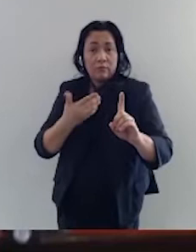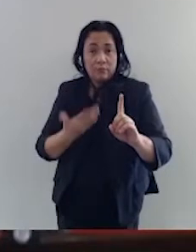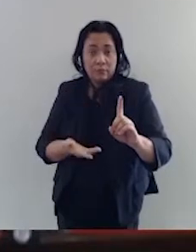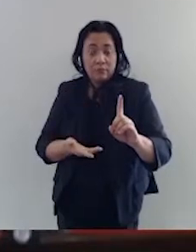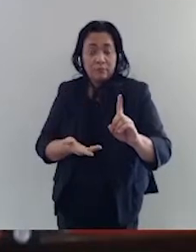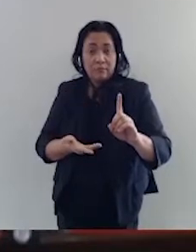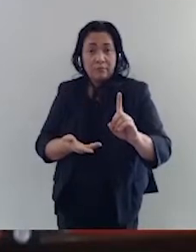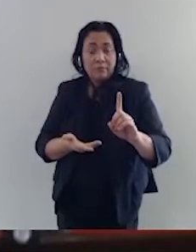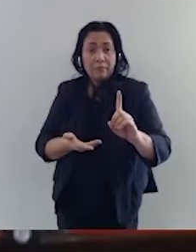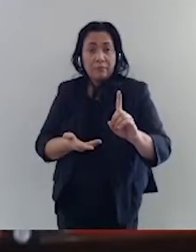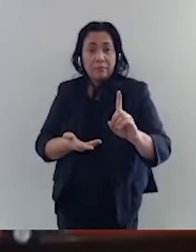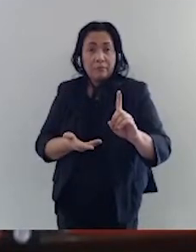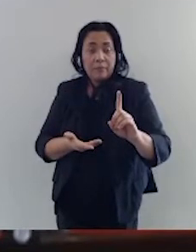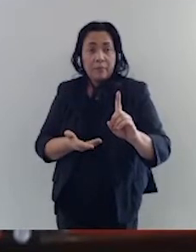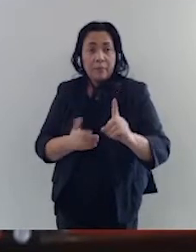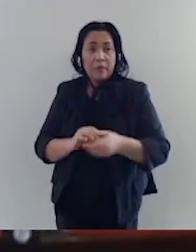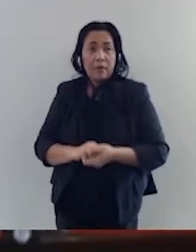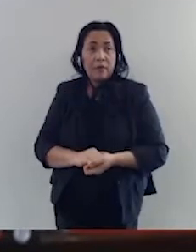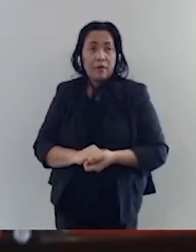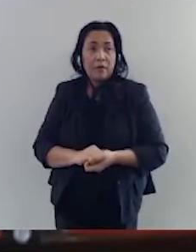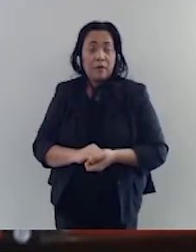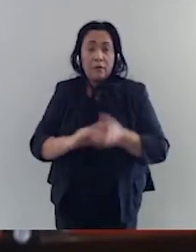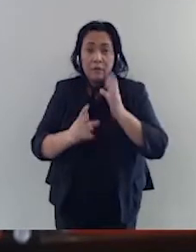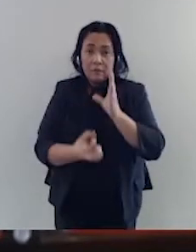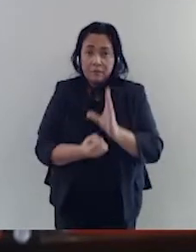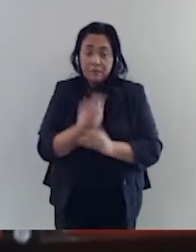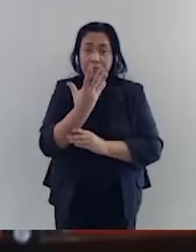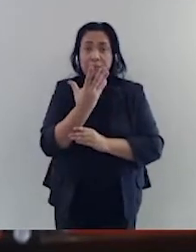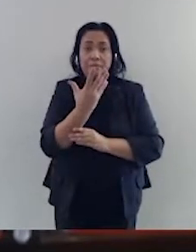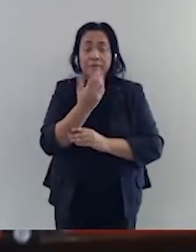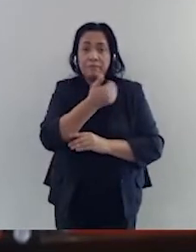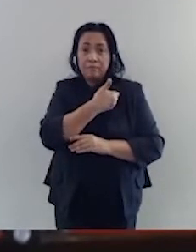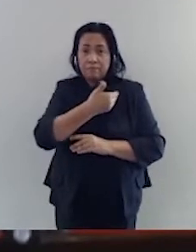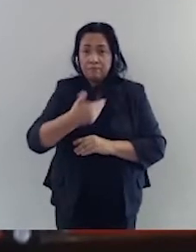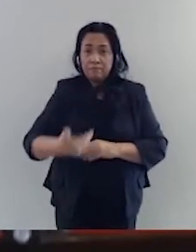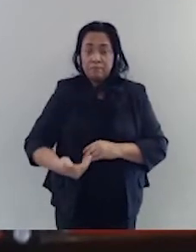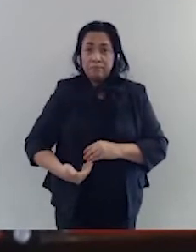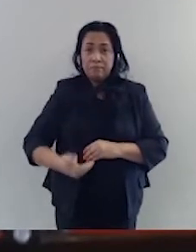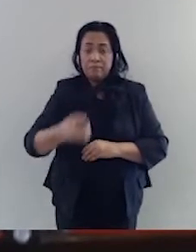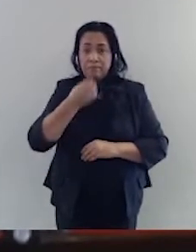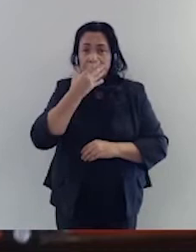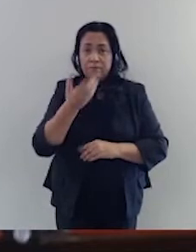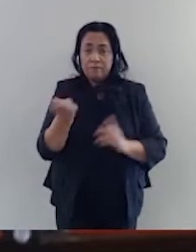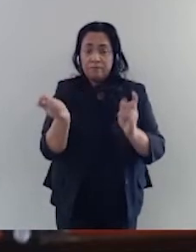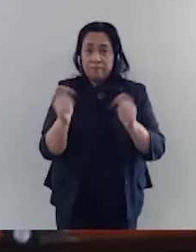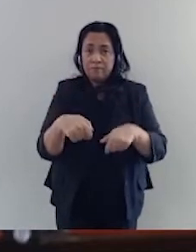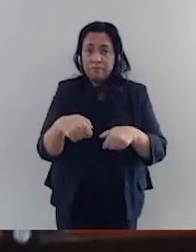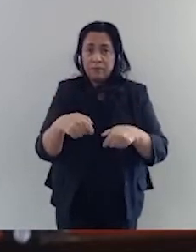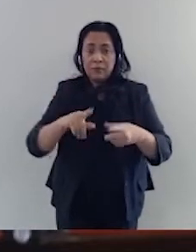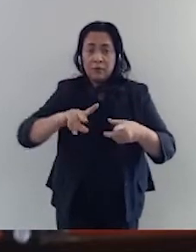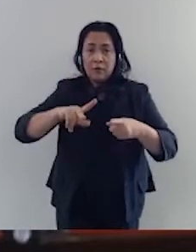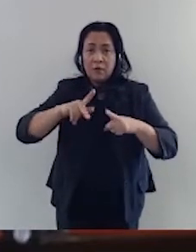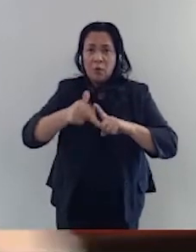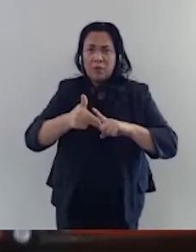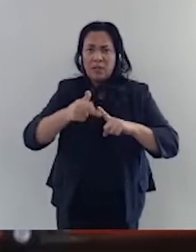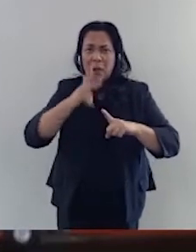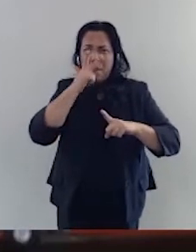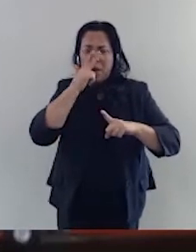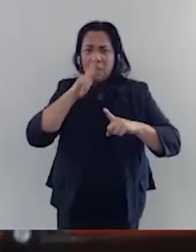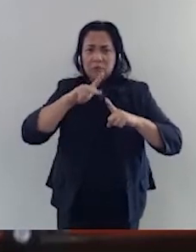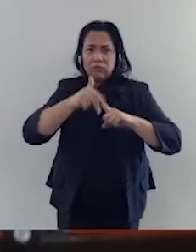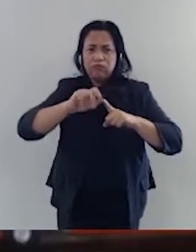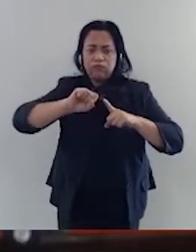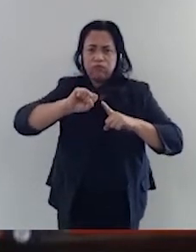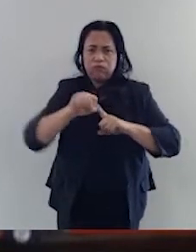em estabelecer um regime constitucional eficaz, que rompesse com a tradição de ineficácia